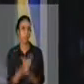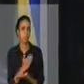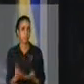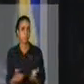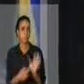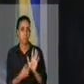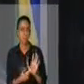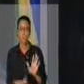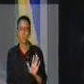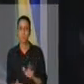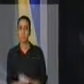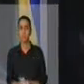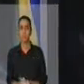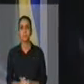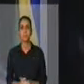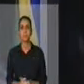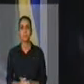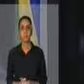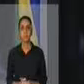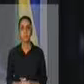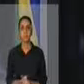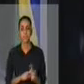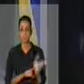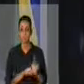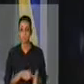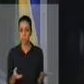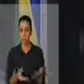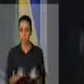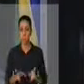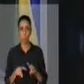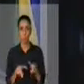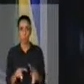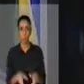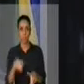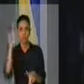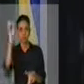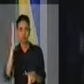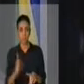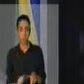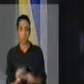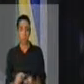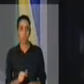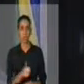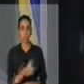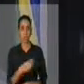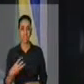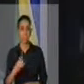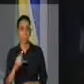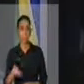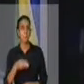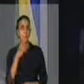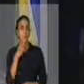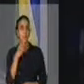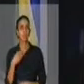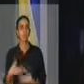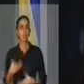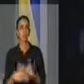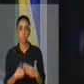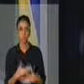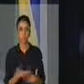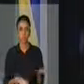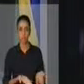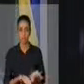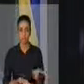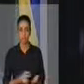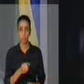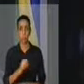né? Nós temos o panorama do câncer no Brasil, né? 13 milhões de procedimentos, 8